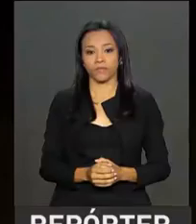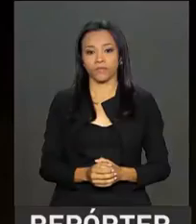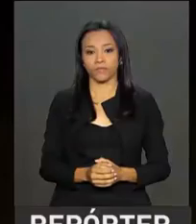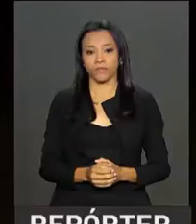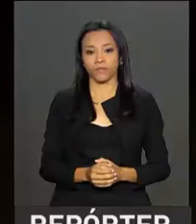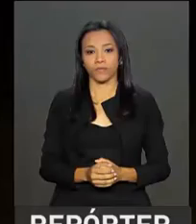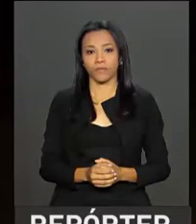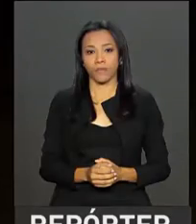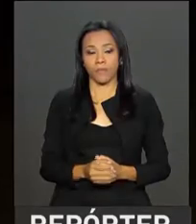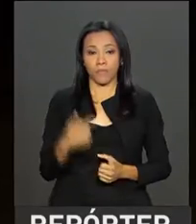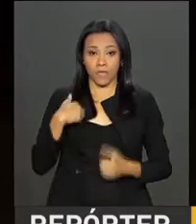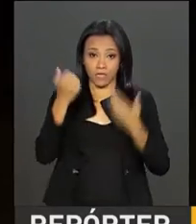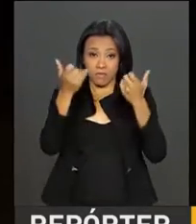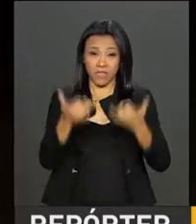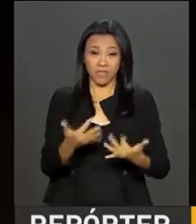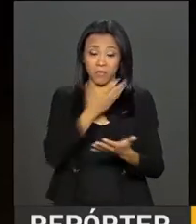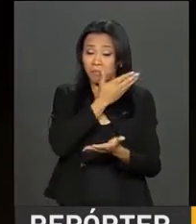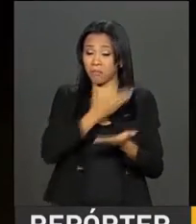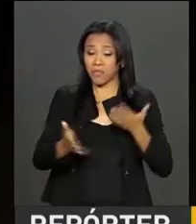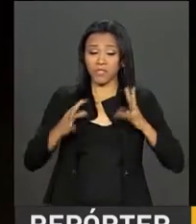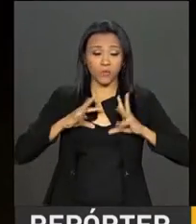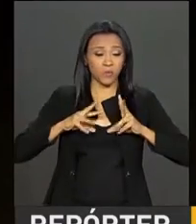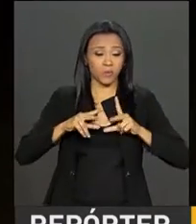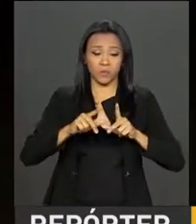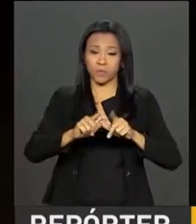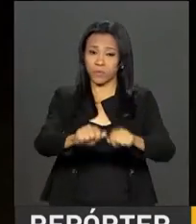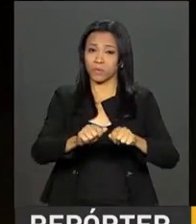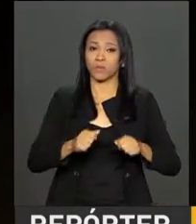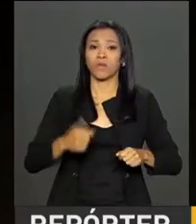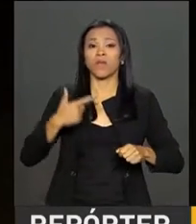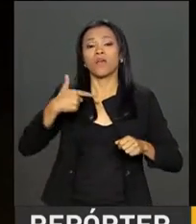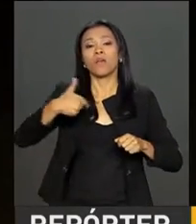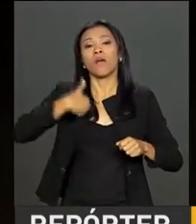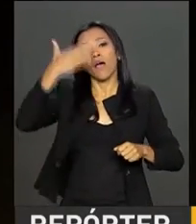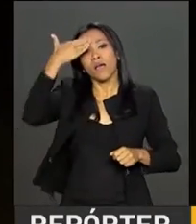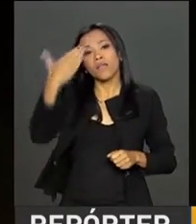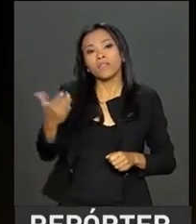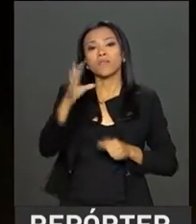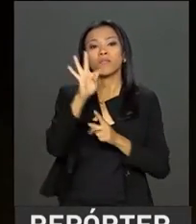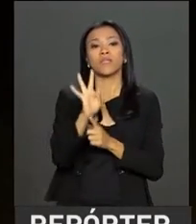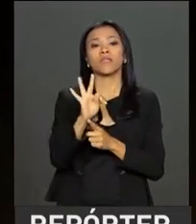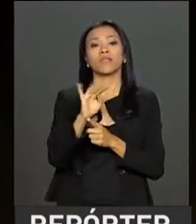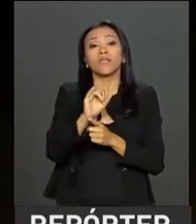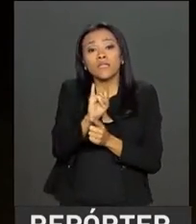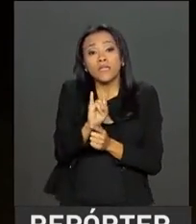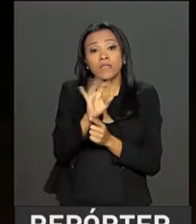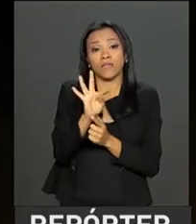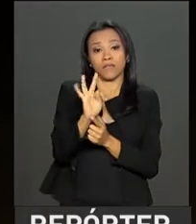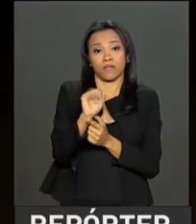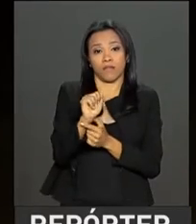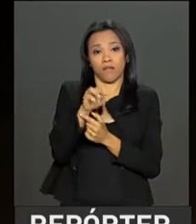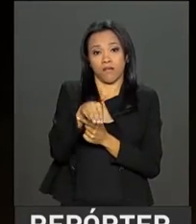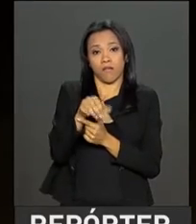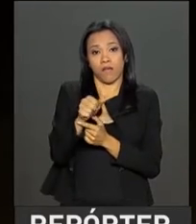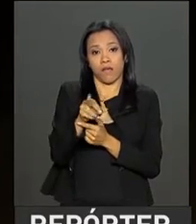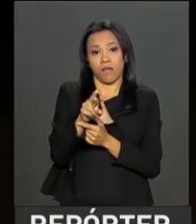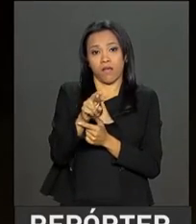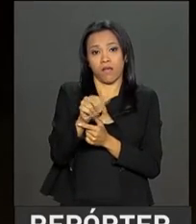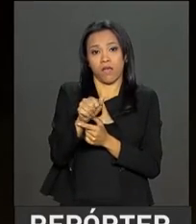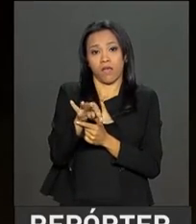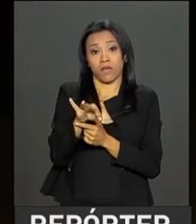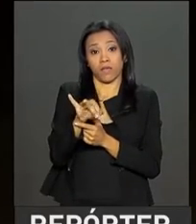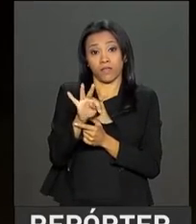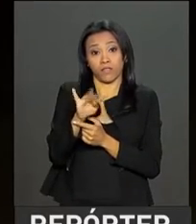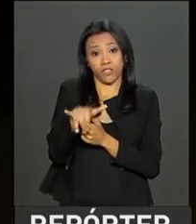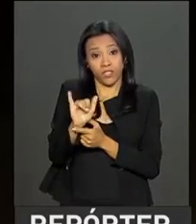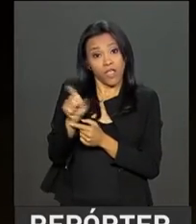Eu perdi tudo, que eu construí durante uma vida. E quero agradecer ao Itamaraty que conseguiu botar ele nesse voo, apesar dele ser